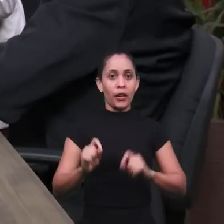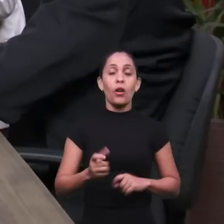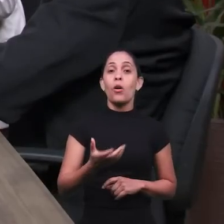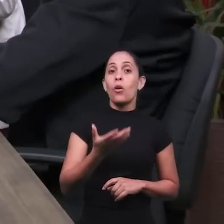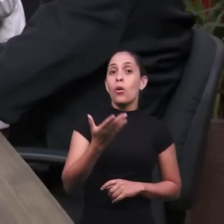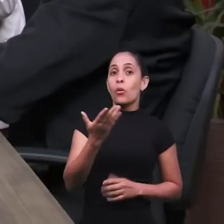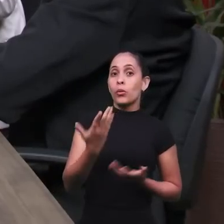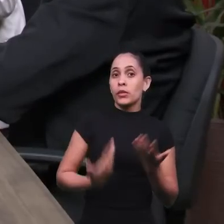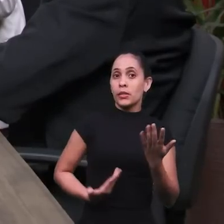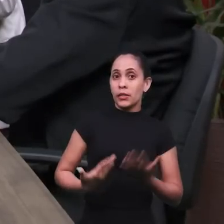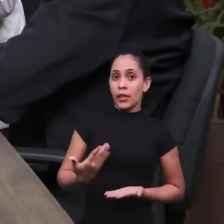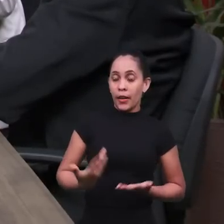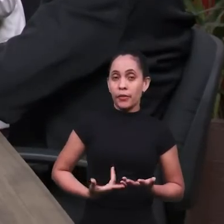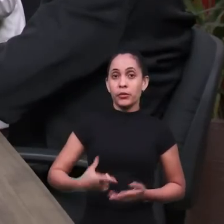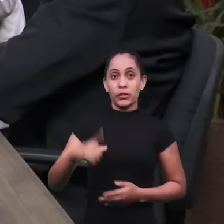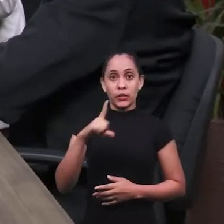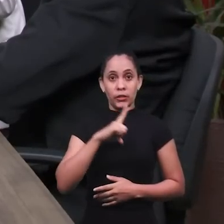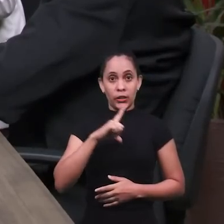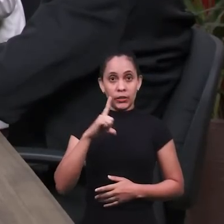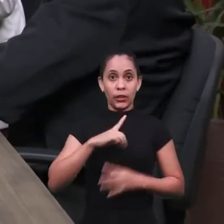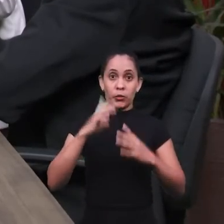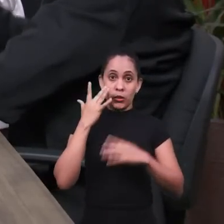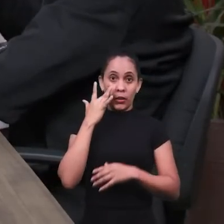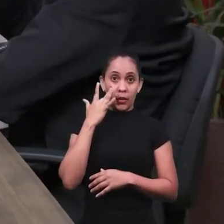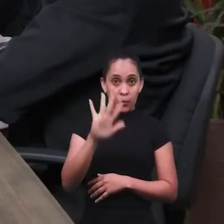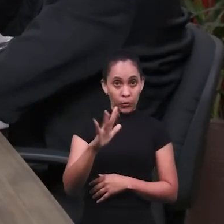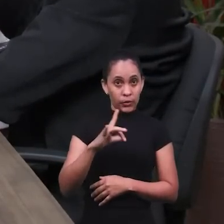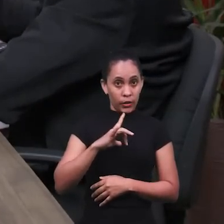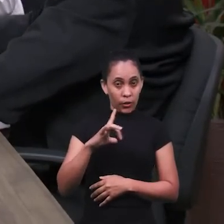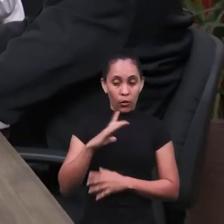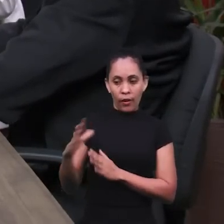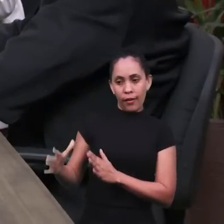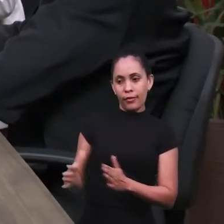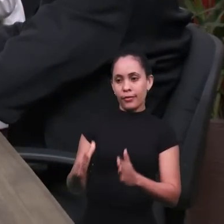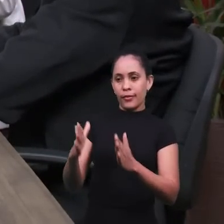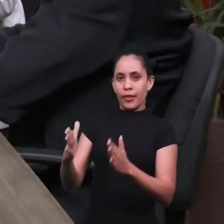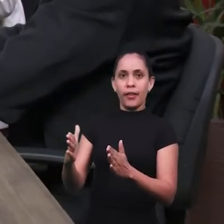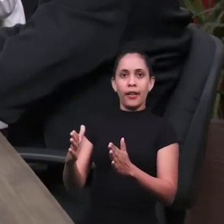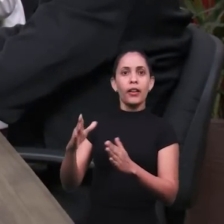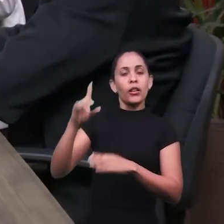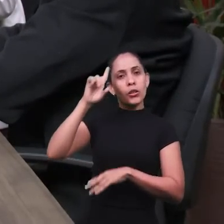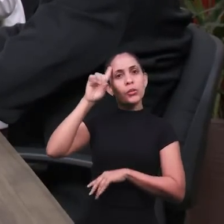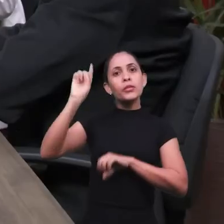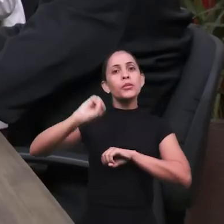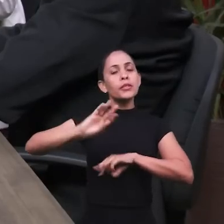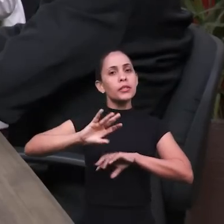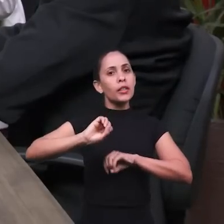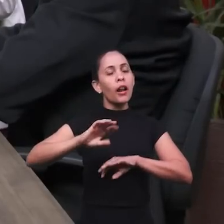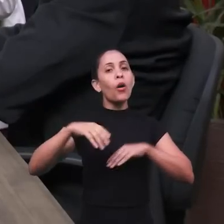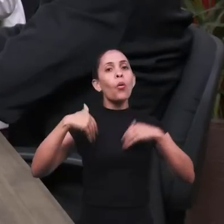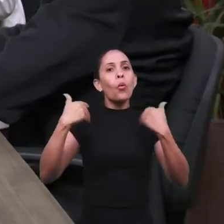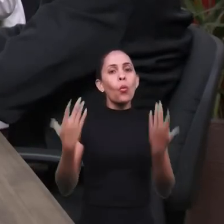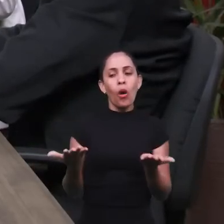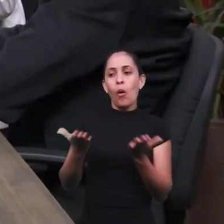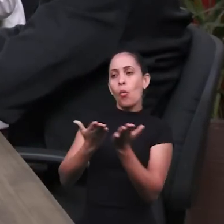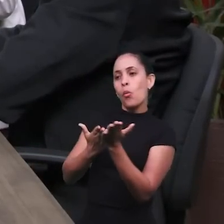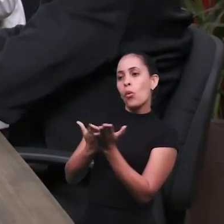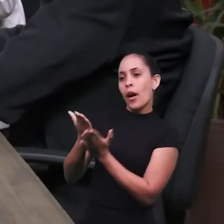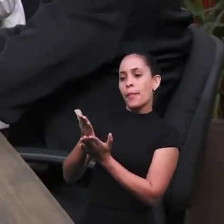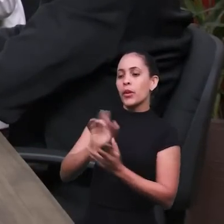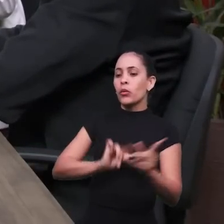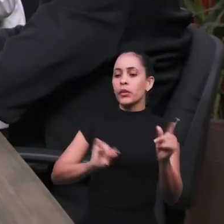que teme ao Senhor andará no caminho e o Senhor o ensinará qual caminho